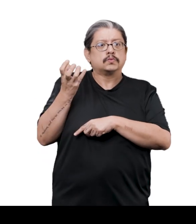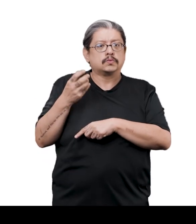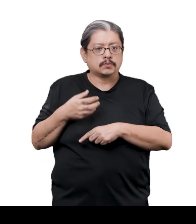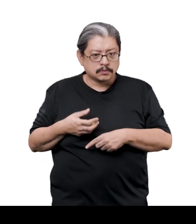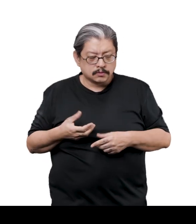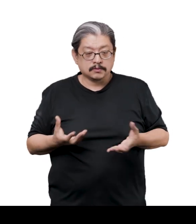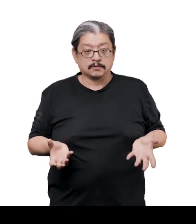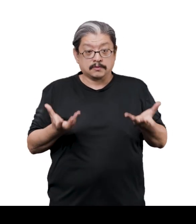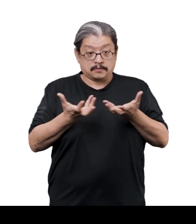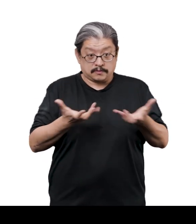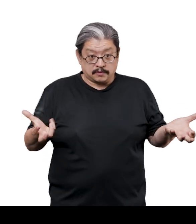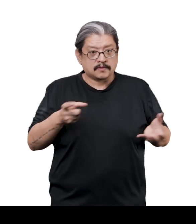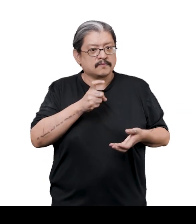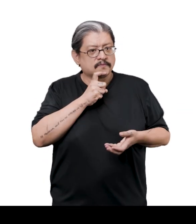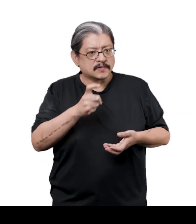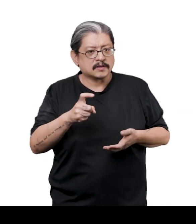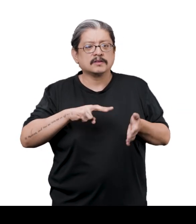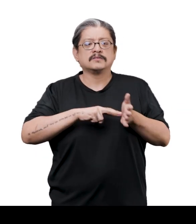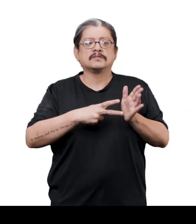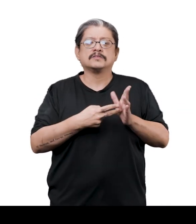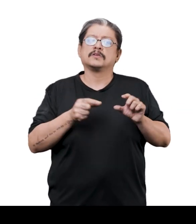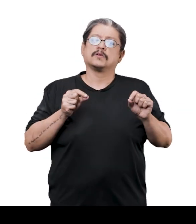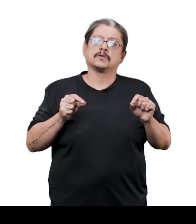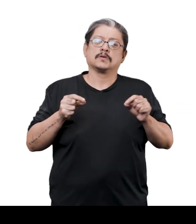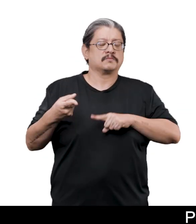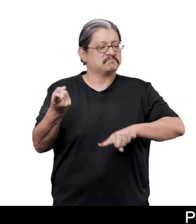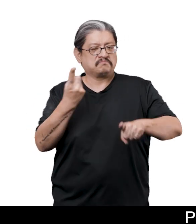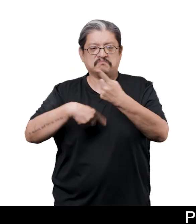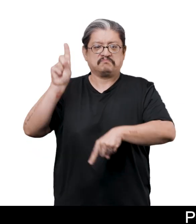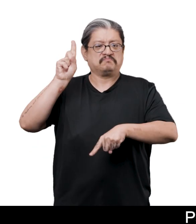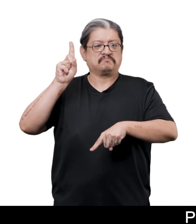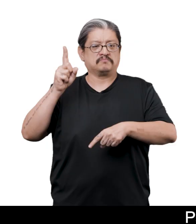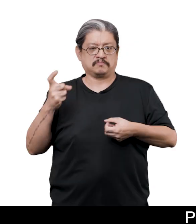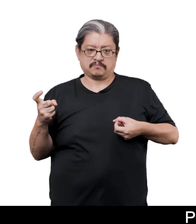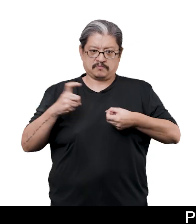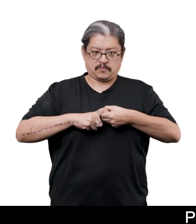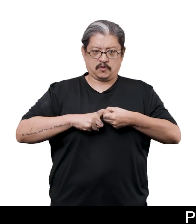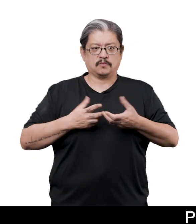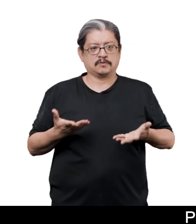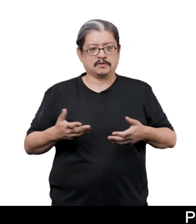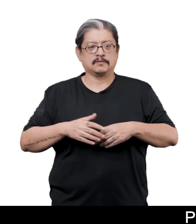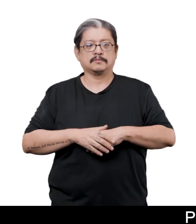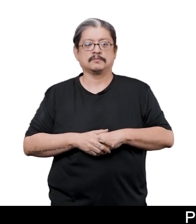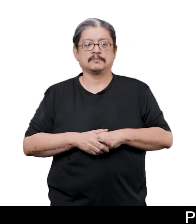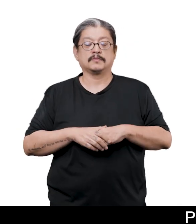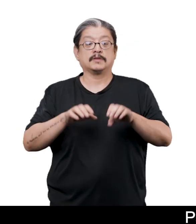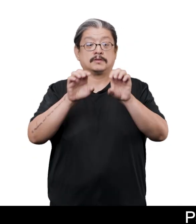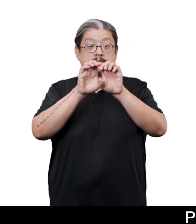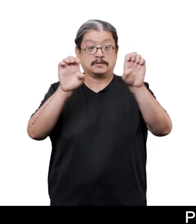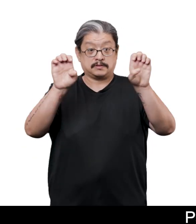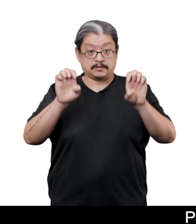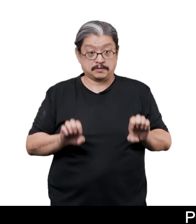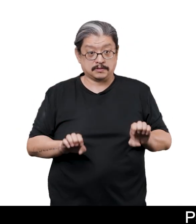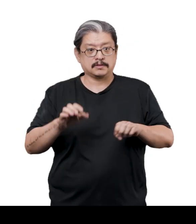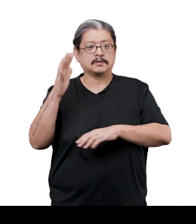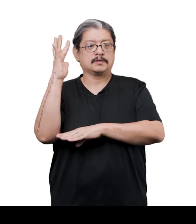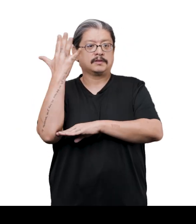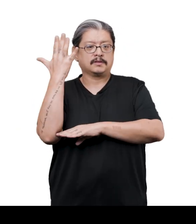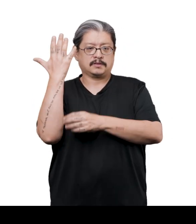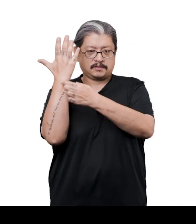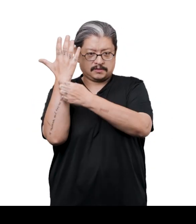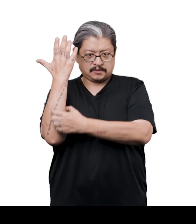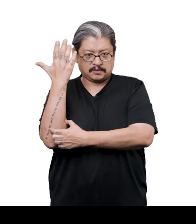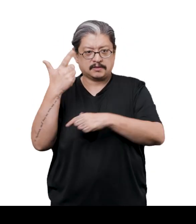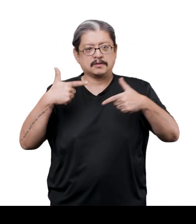prevalece, um verde que fala de regeneração. Paralelamente às suas esculturas de troncos autoportantes,